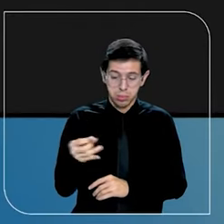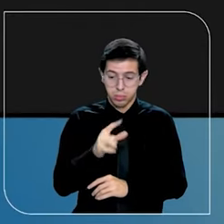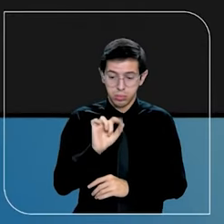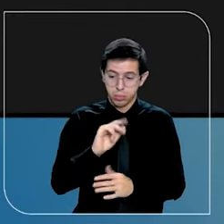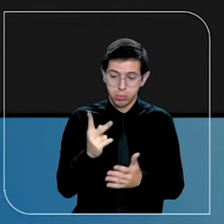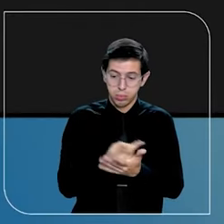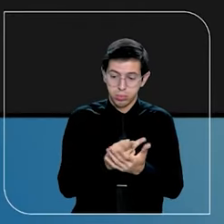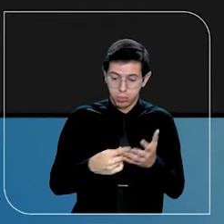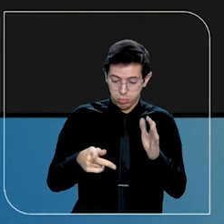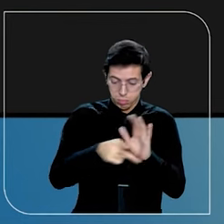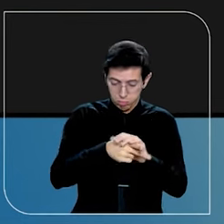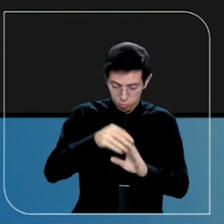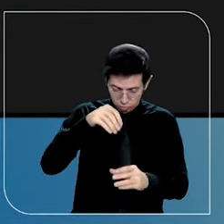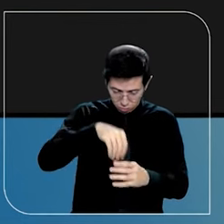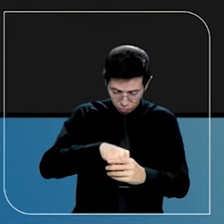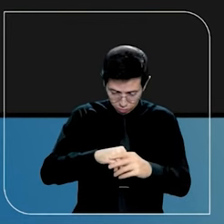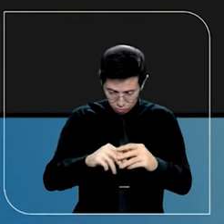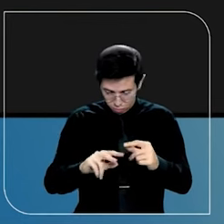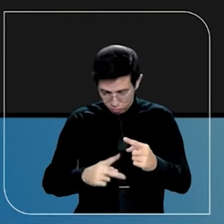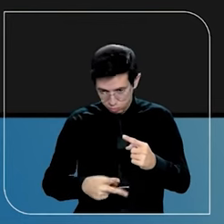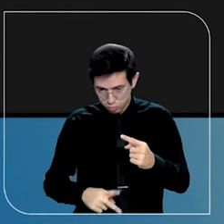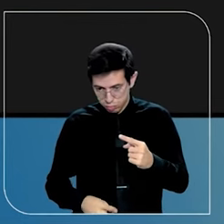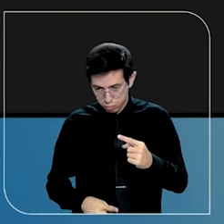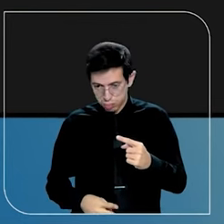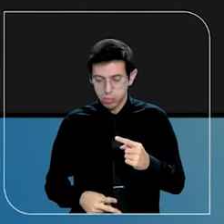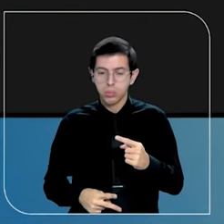nos laboratórios. E